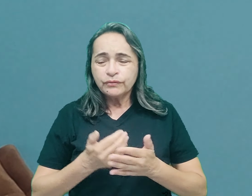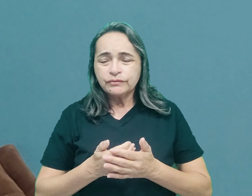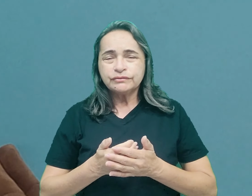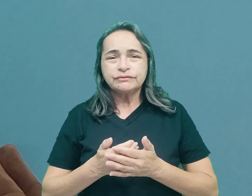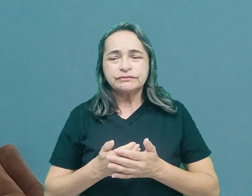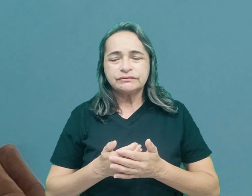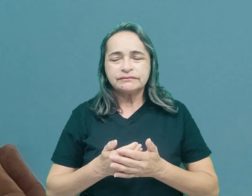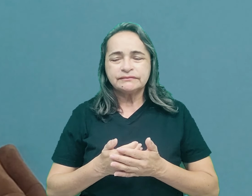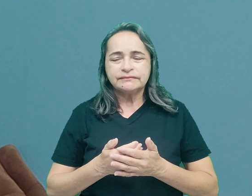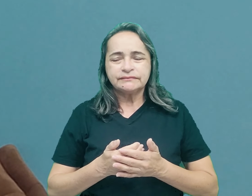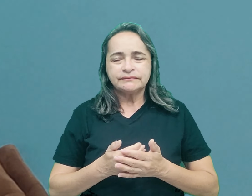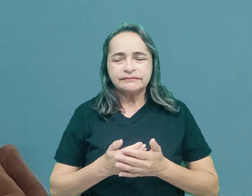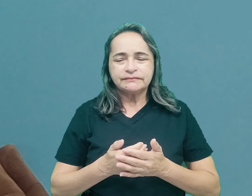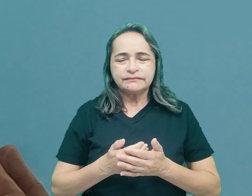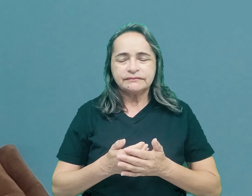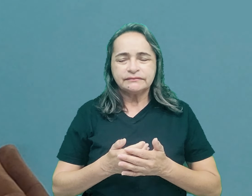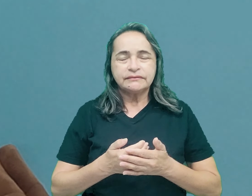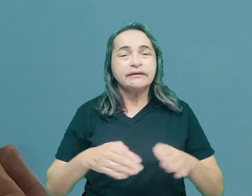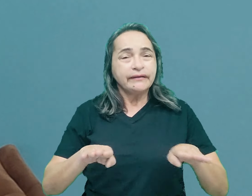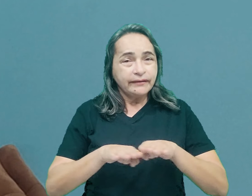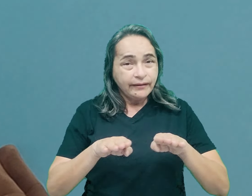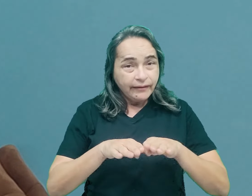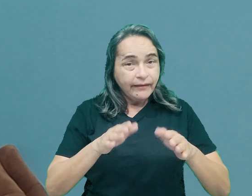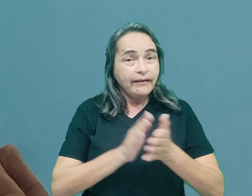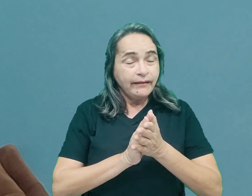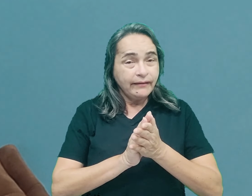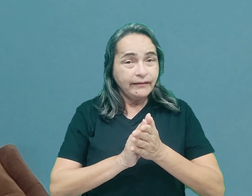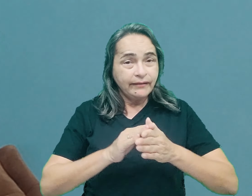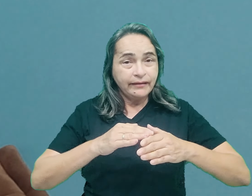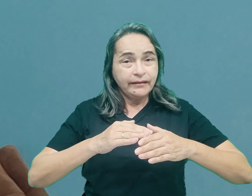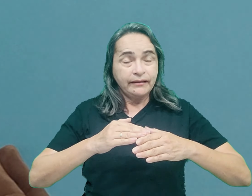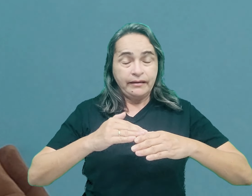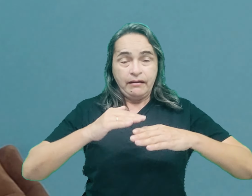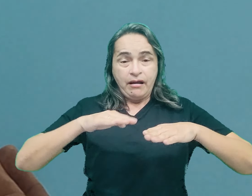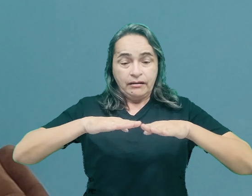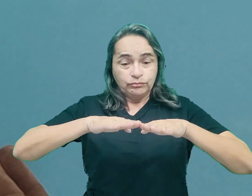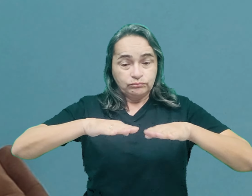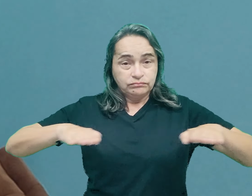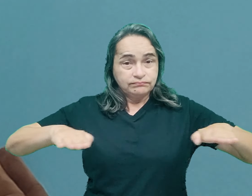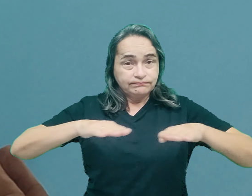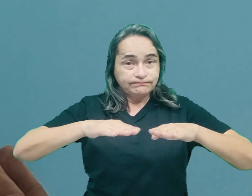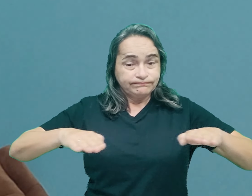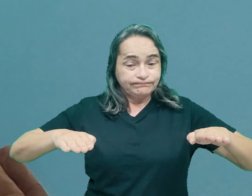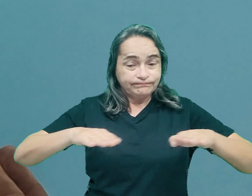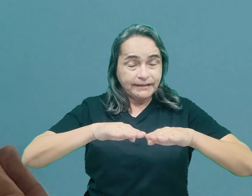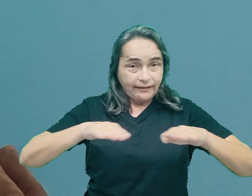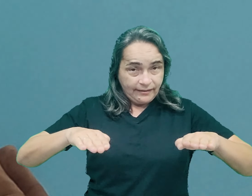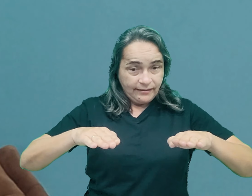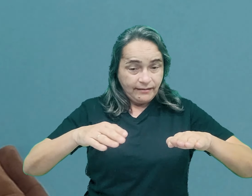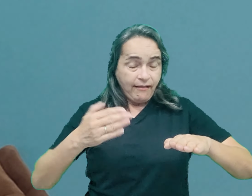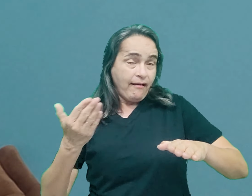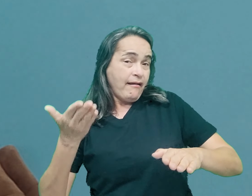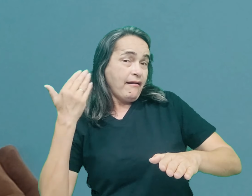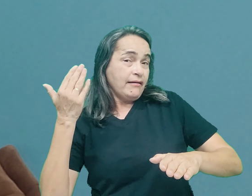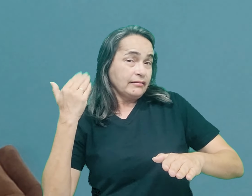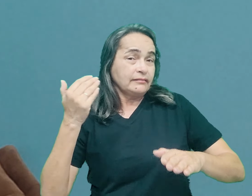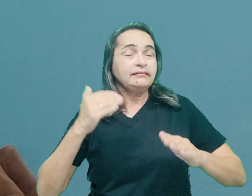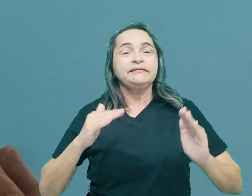patamar existente. O patamar foi cortado para frente, um pouco, mas a pedra continua